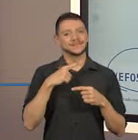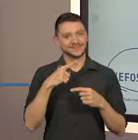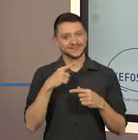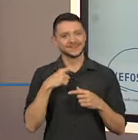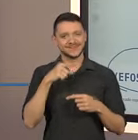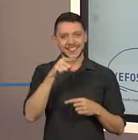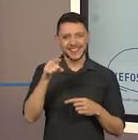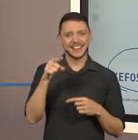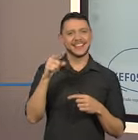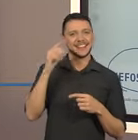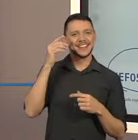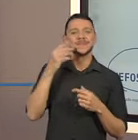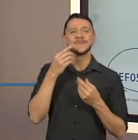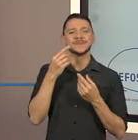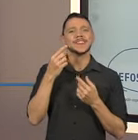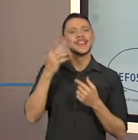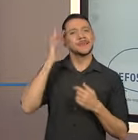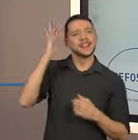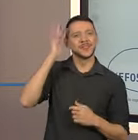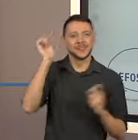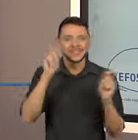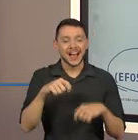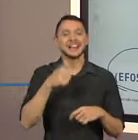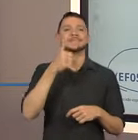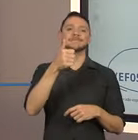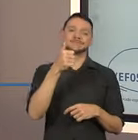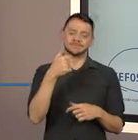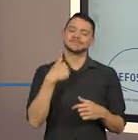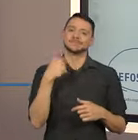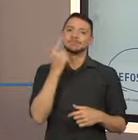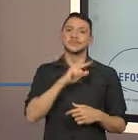Então, esse é o início do processo digestório, tá? Que a nossa